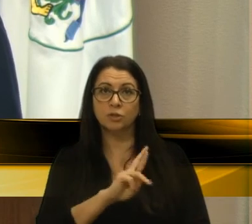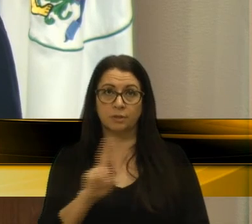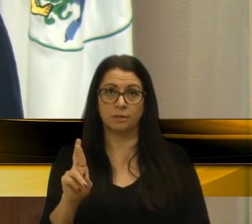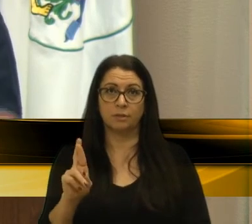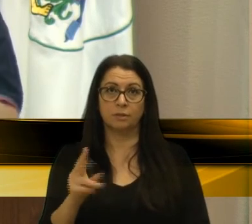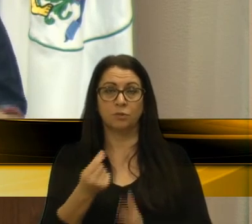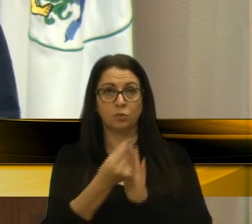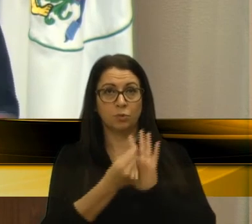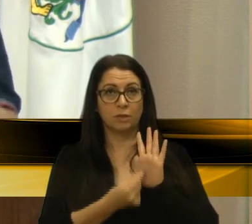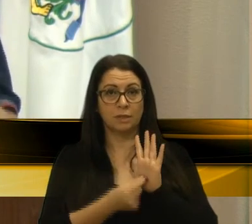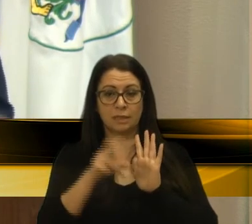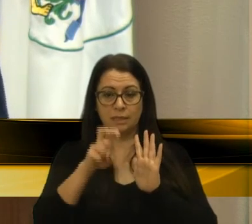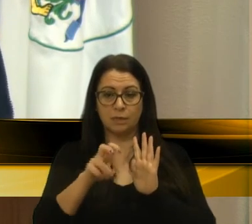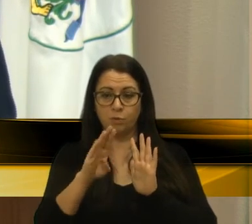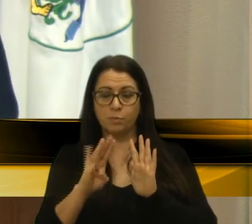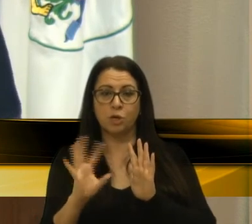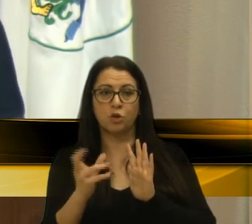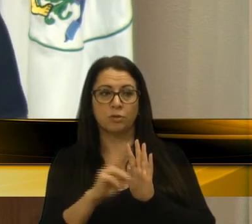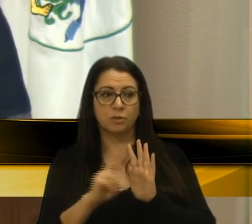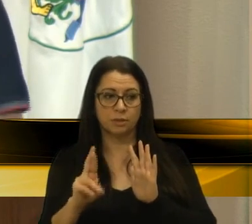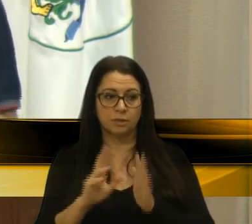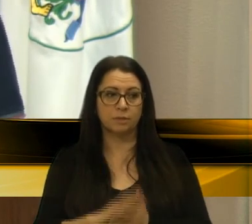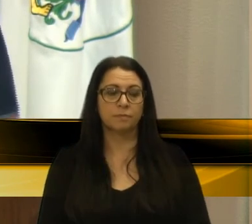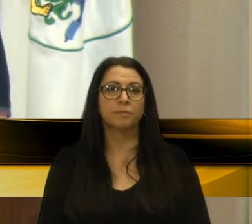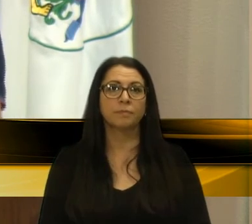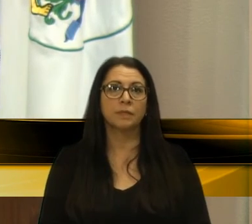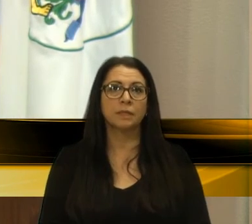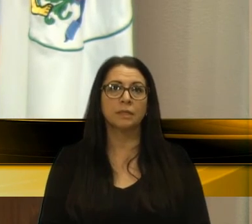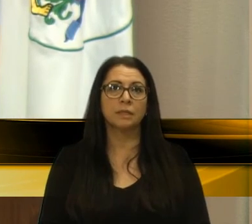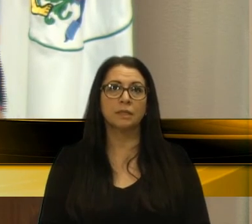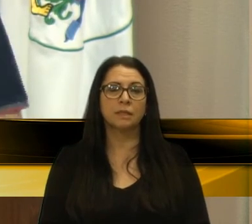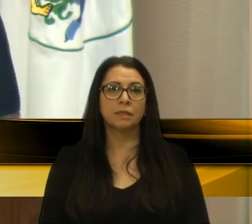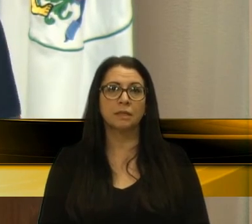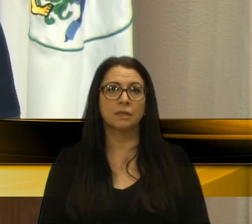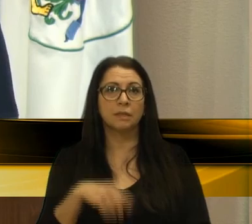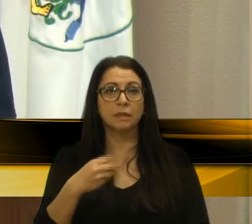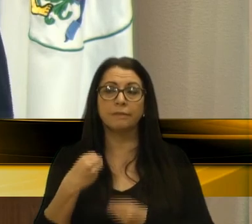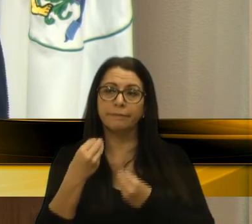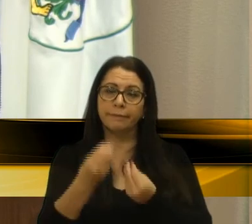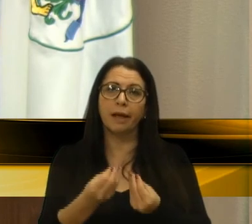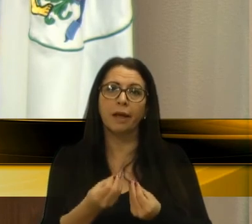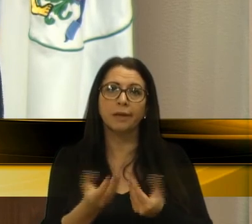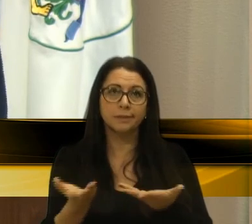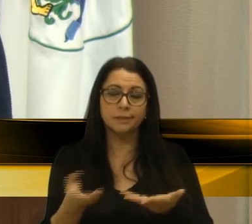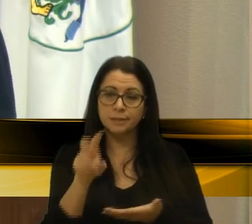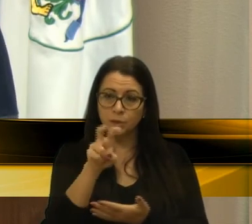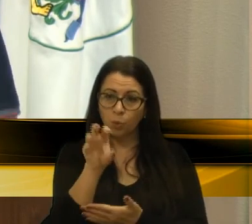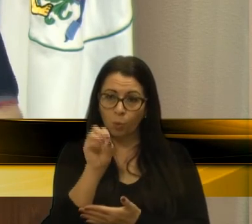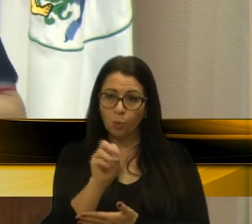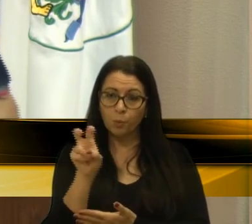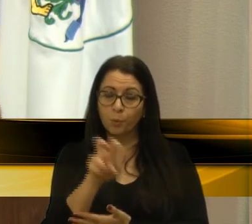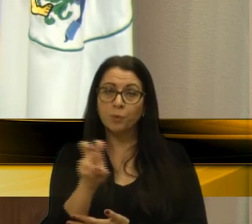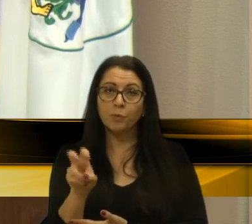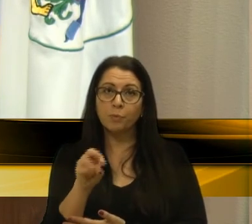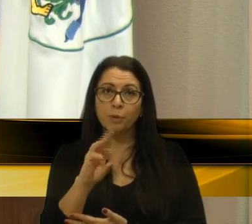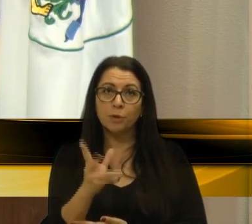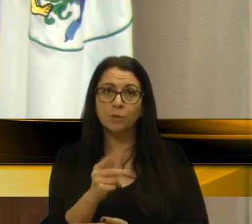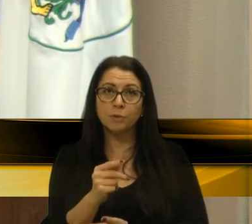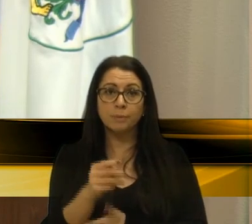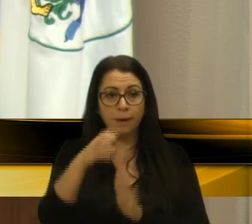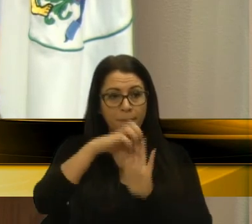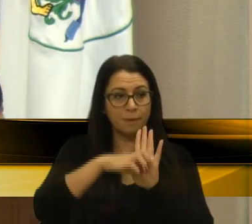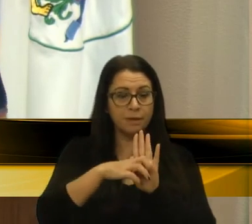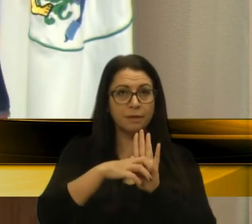no orçamento, 5 bilhões, destina generosamente 55 milhões para emenda